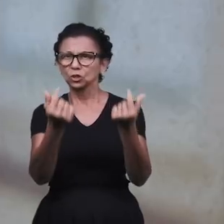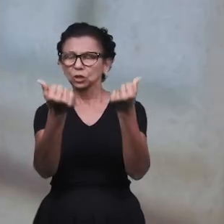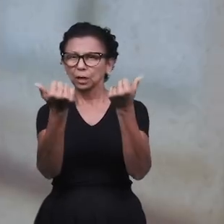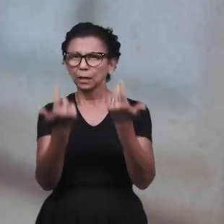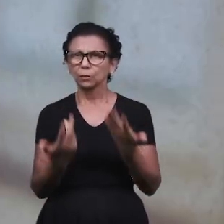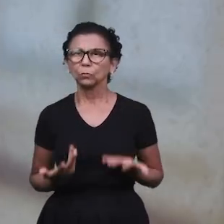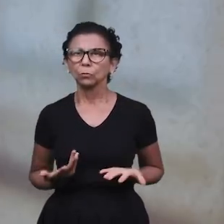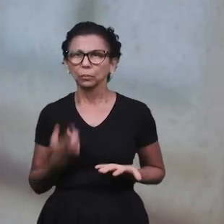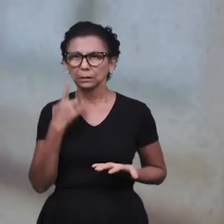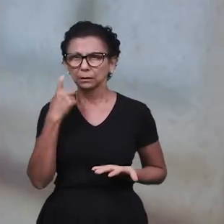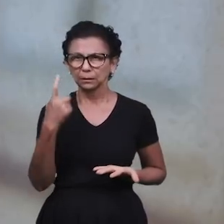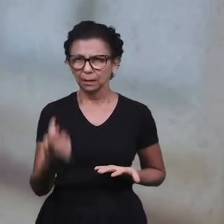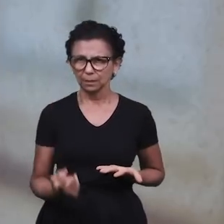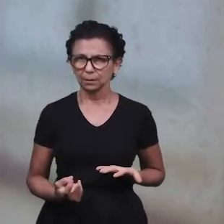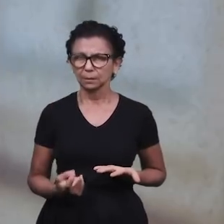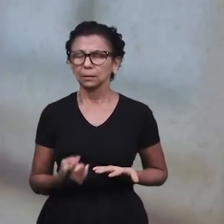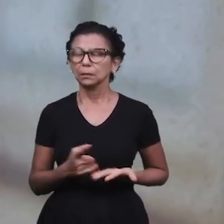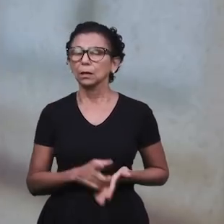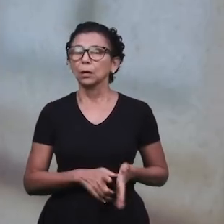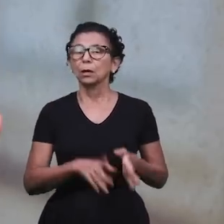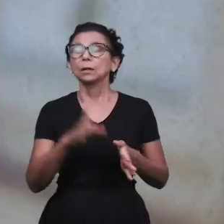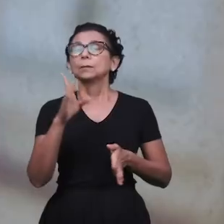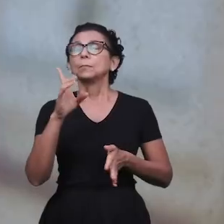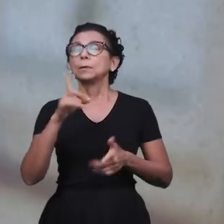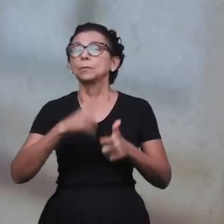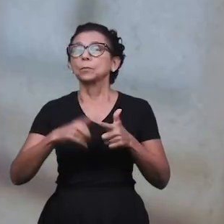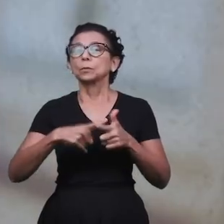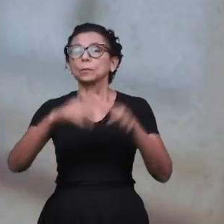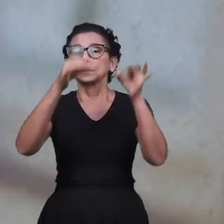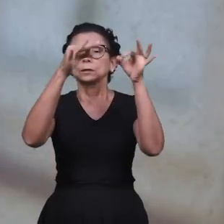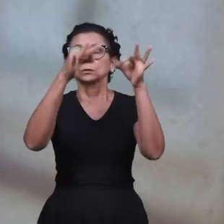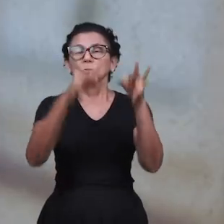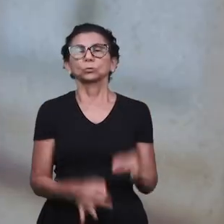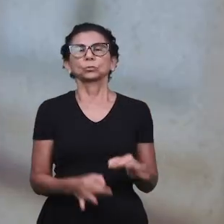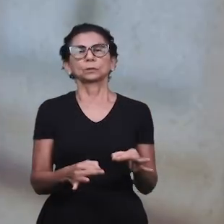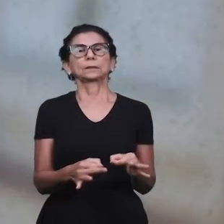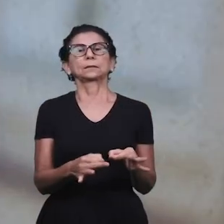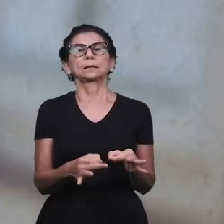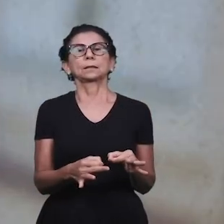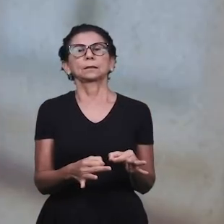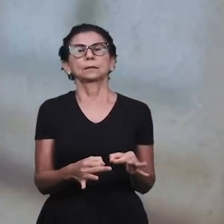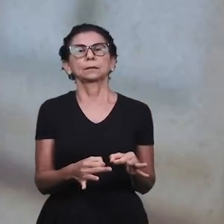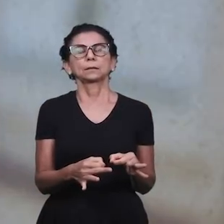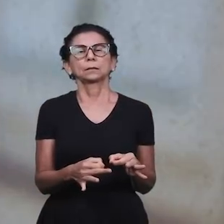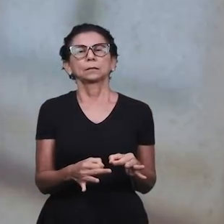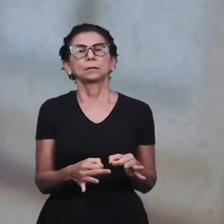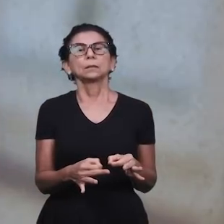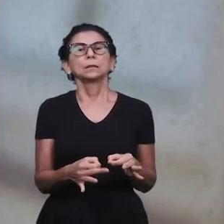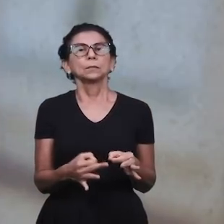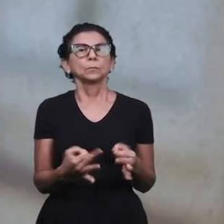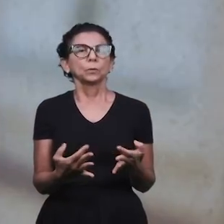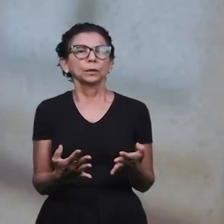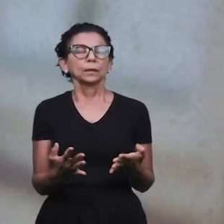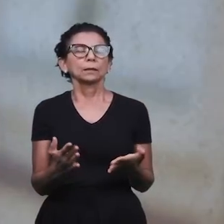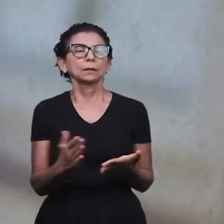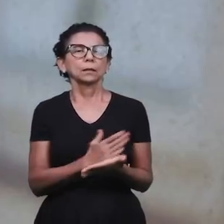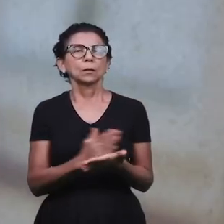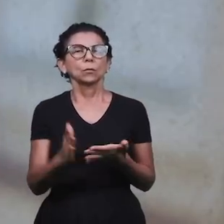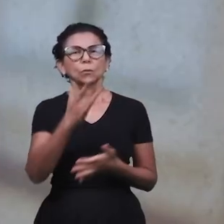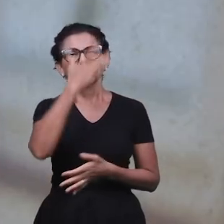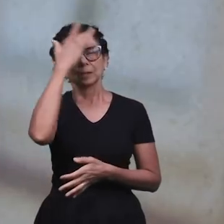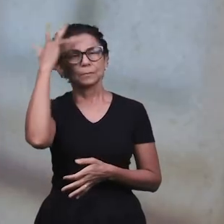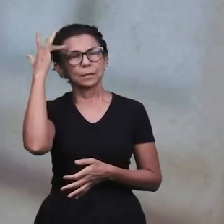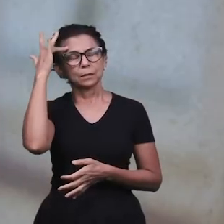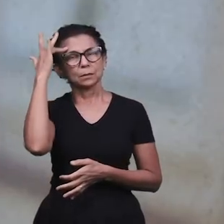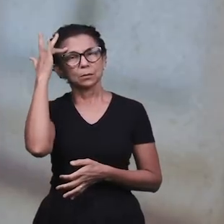cíveis, justas, que merecem uma atenção do judiciário, porque também tem pessoas hoje que acabam entendendo equivocadamente